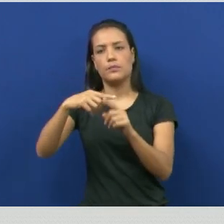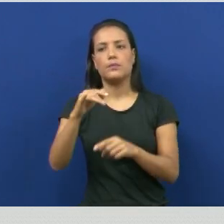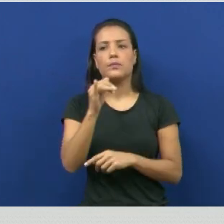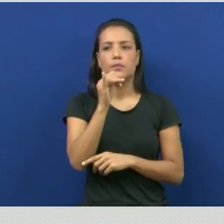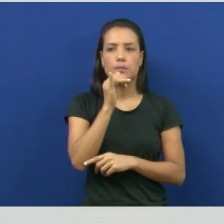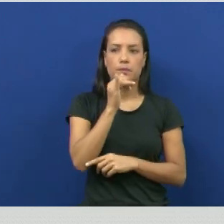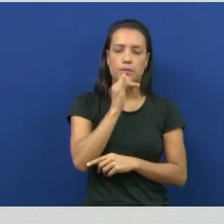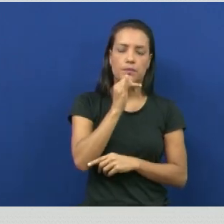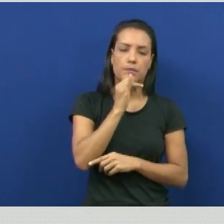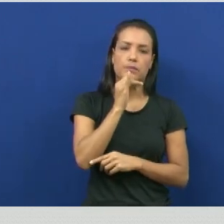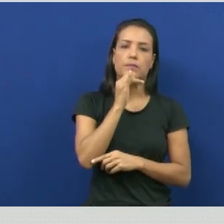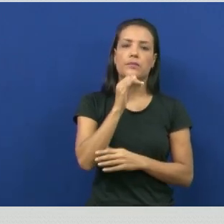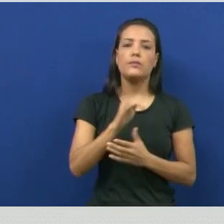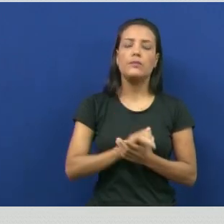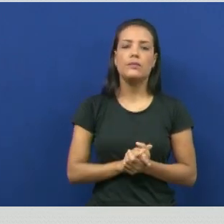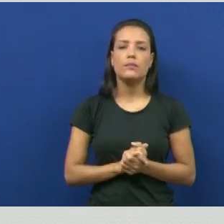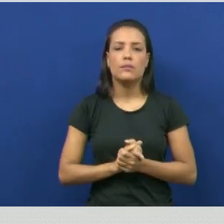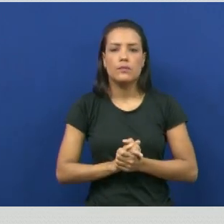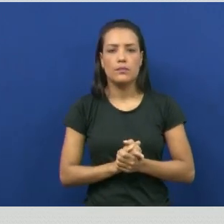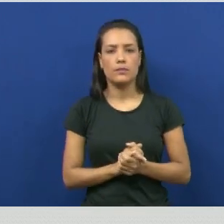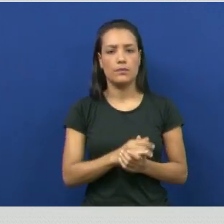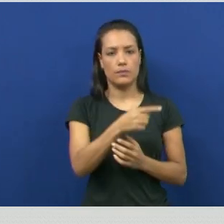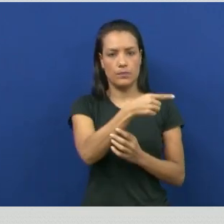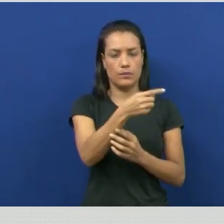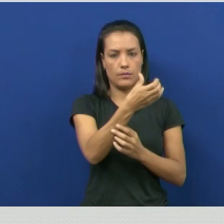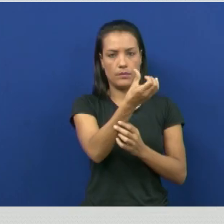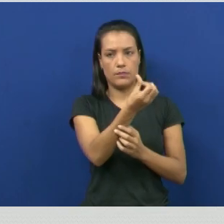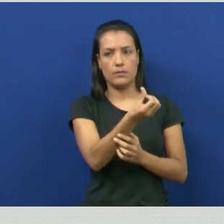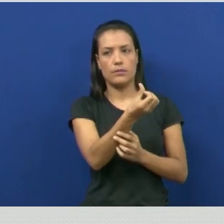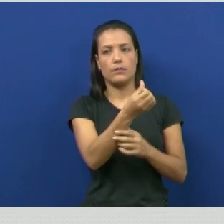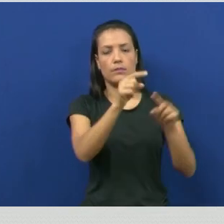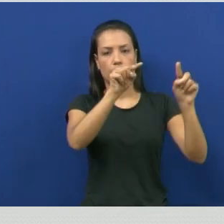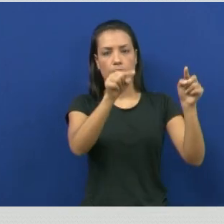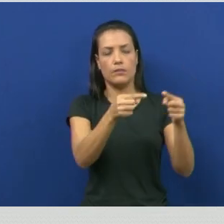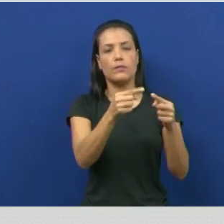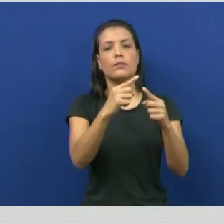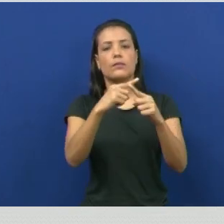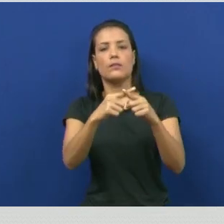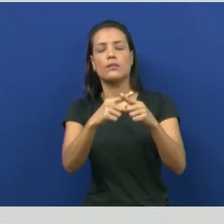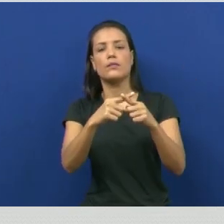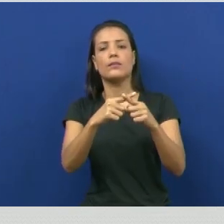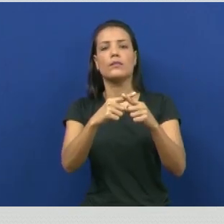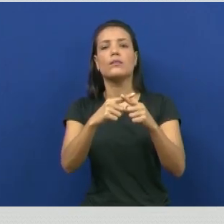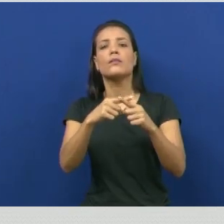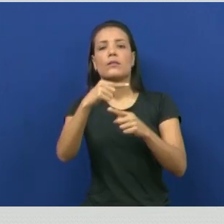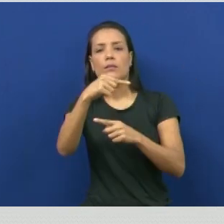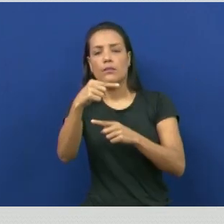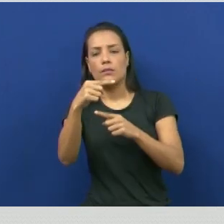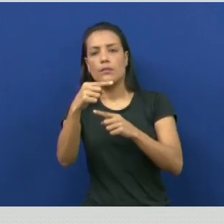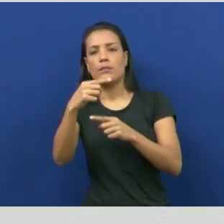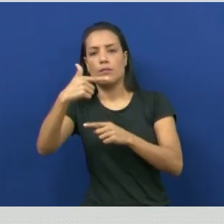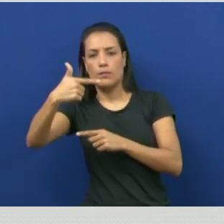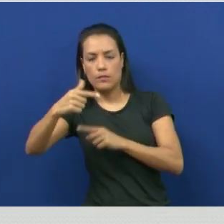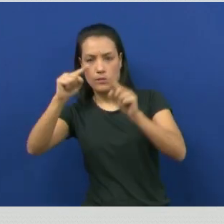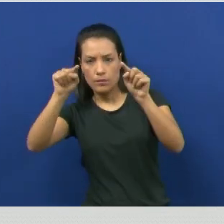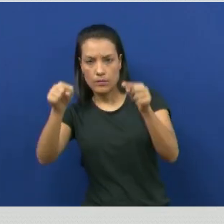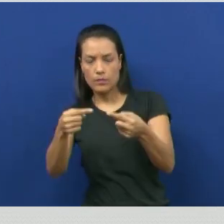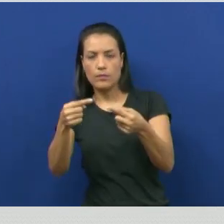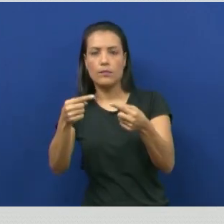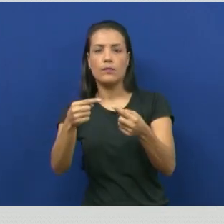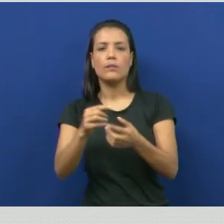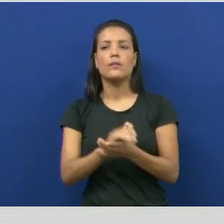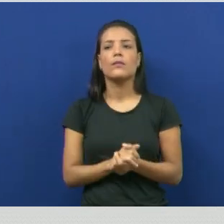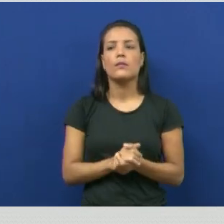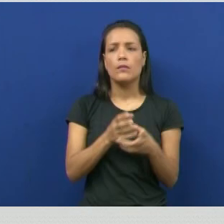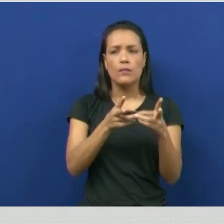Vou repetir o menos 2 6 vezes. Só que tu observa aí, ó, que o 6 também tem